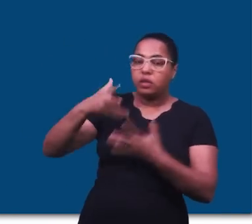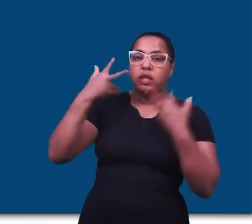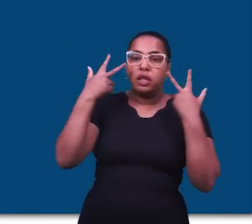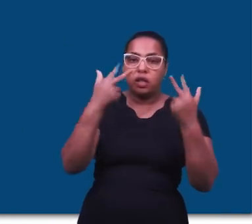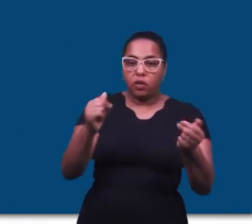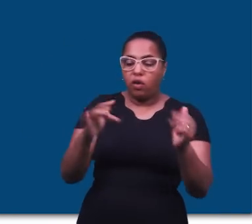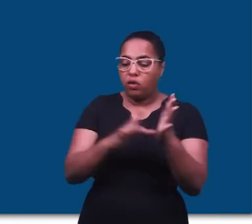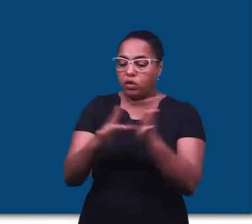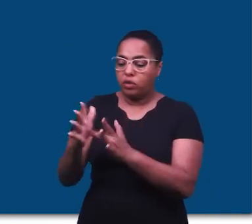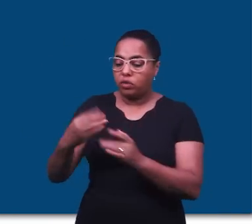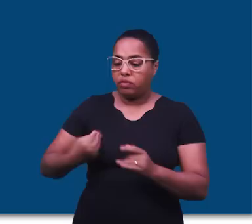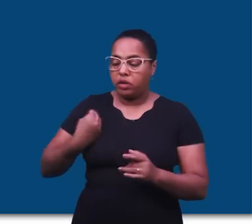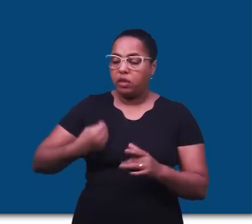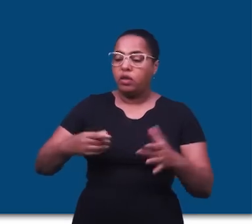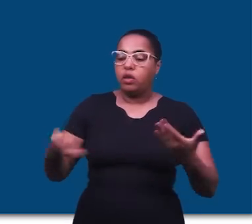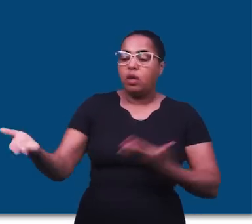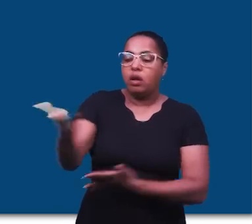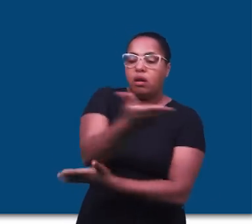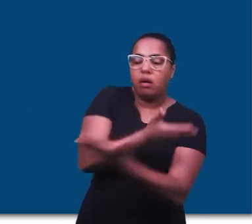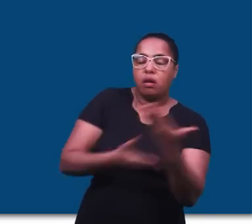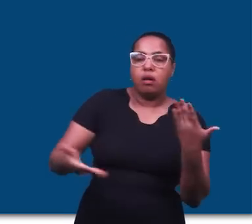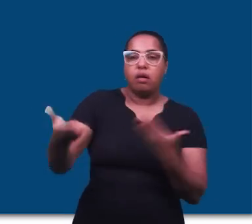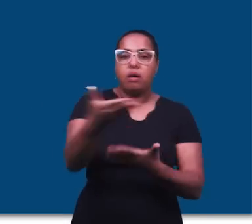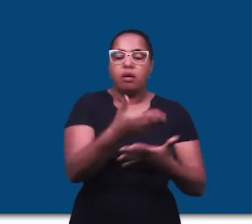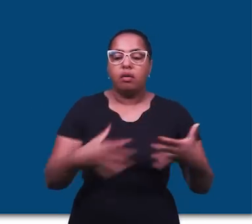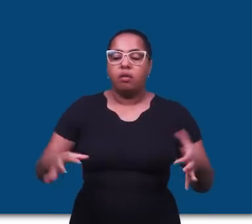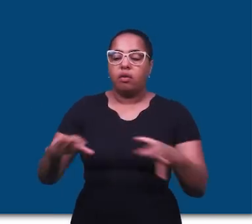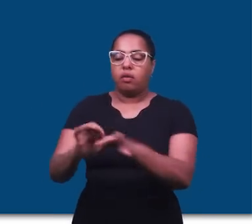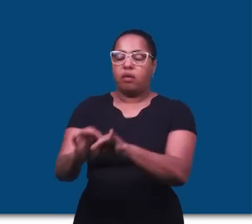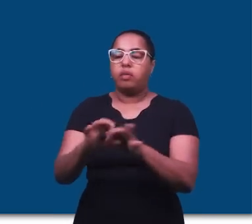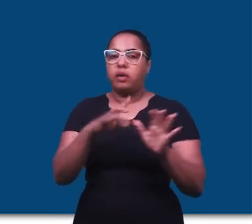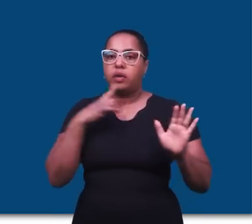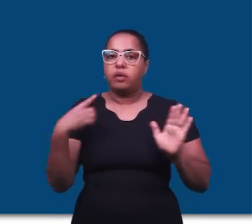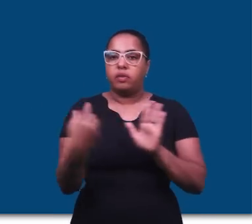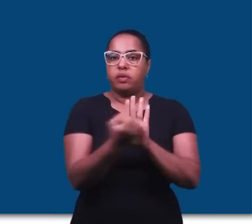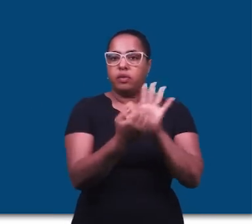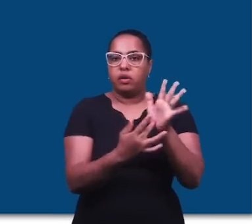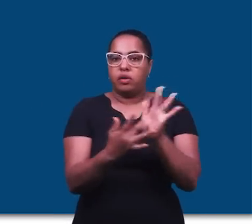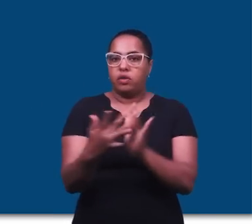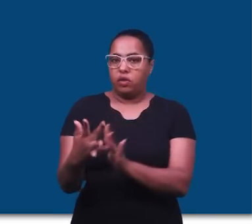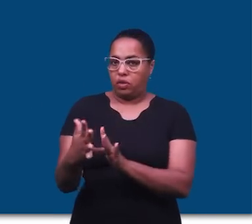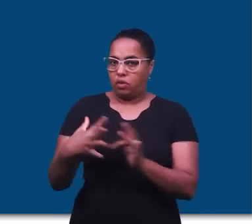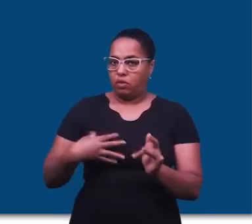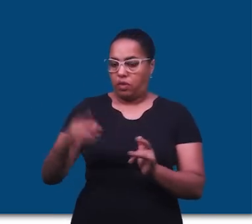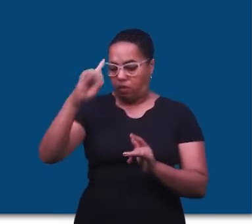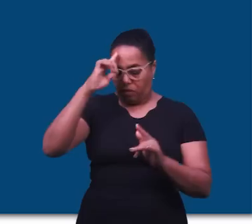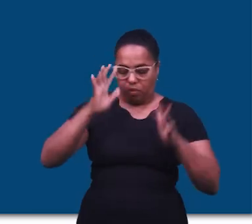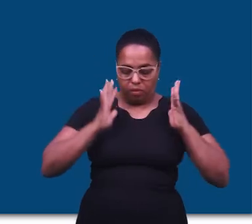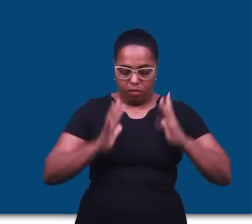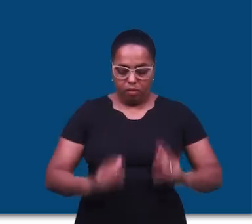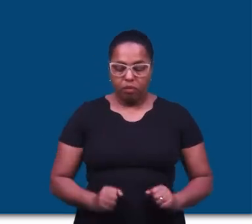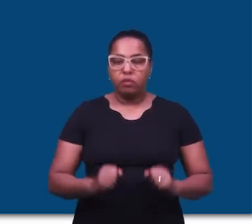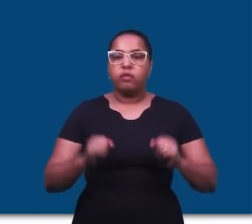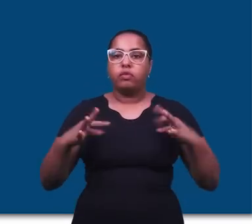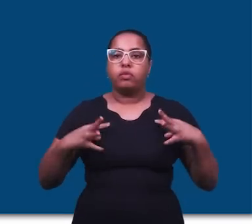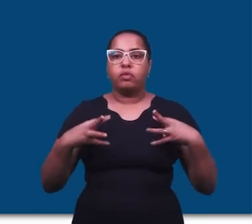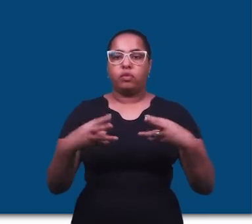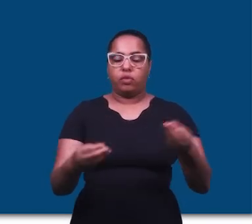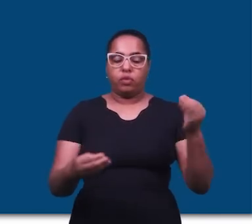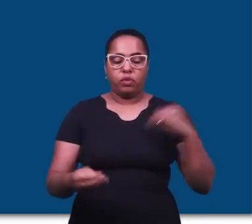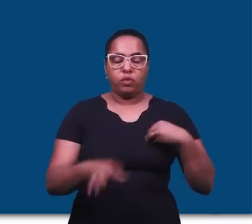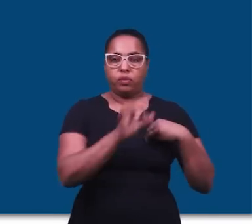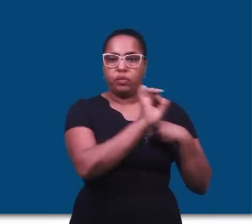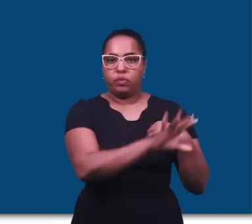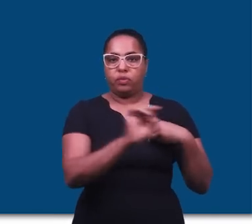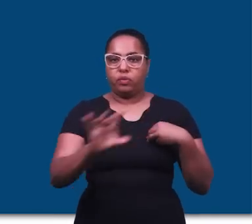luz está, temos comunhão uns com os outros. E o sangue de Jesus Cristo, seu Filho, nos purifica de todo o pecado, de